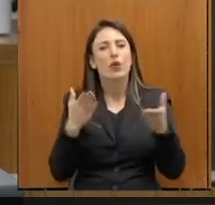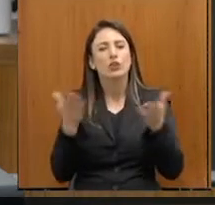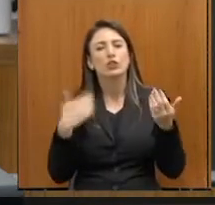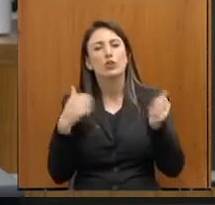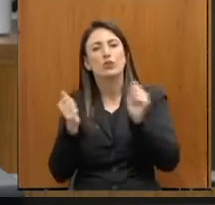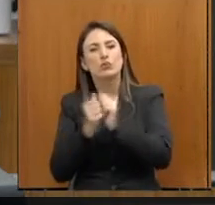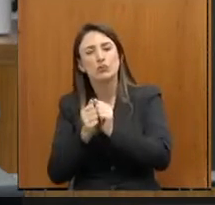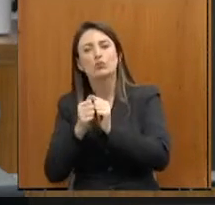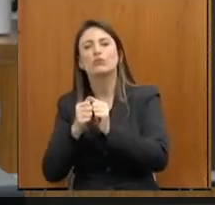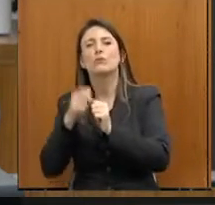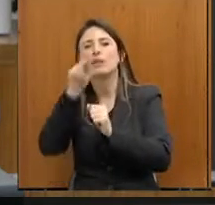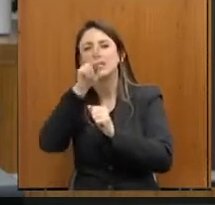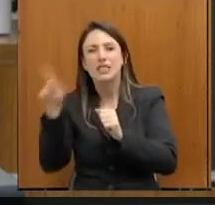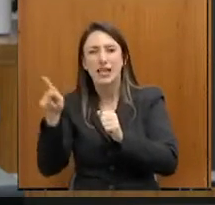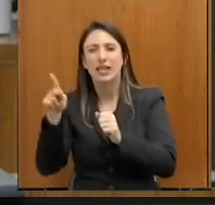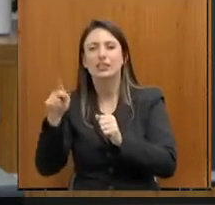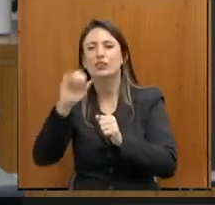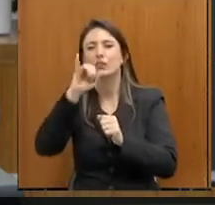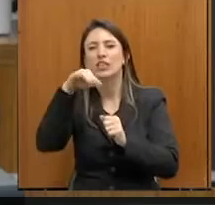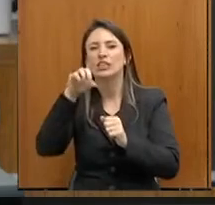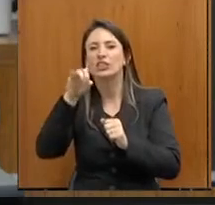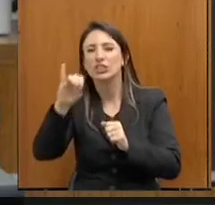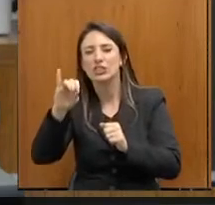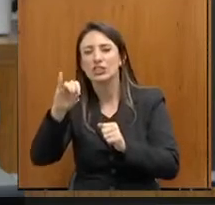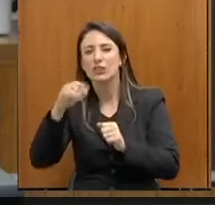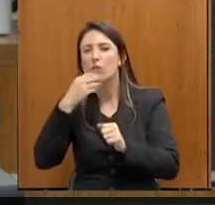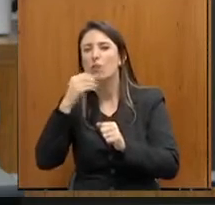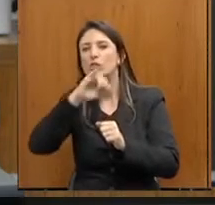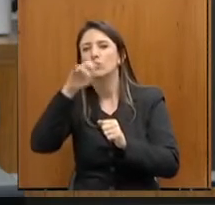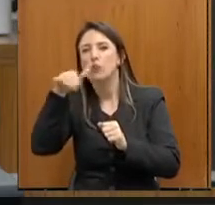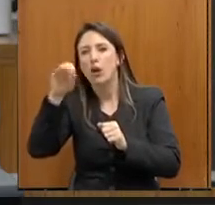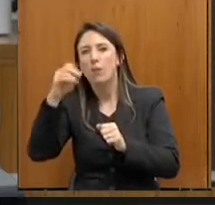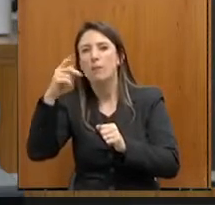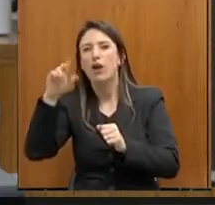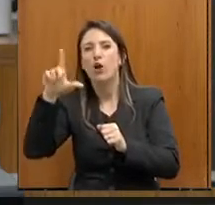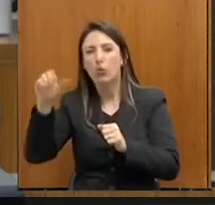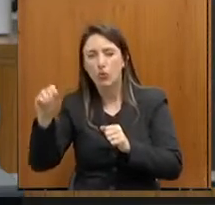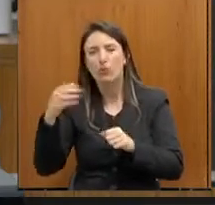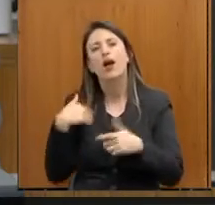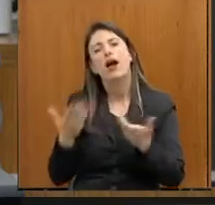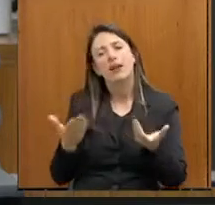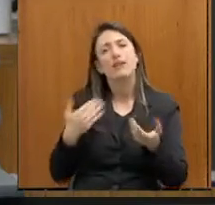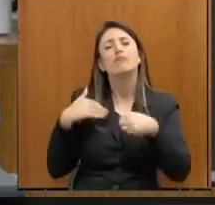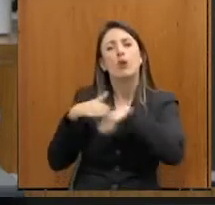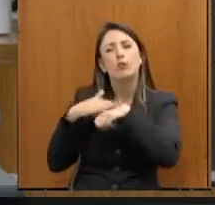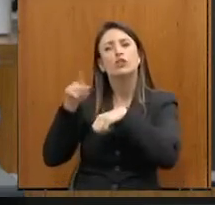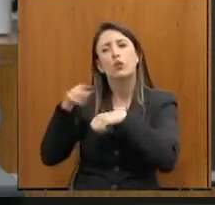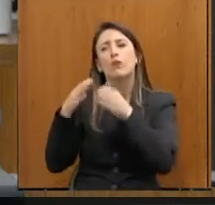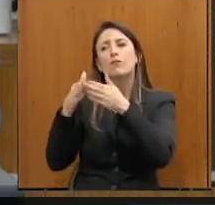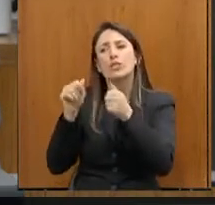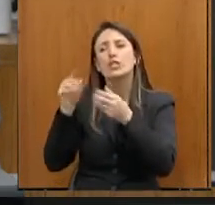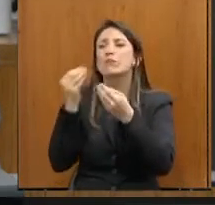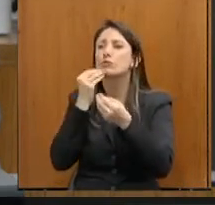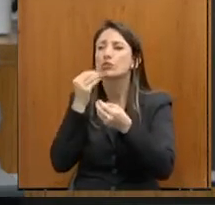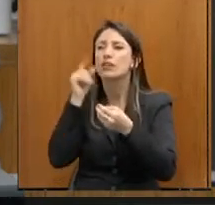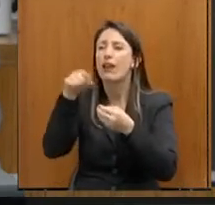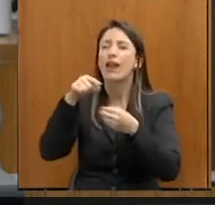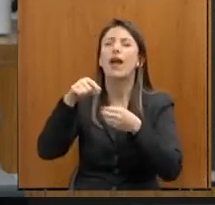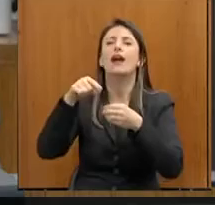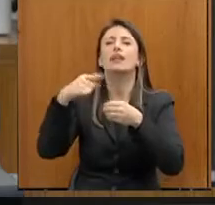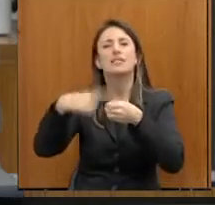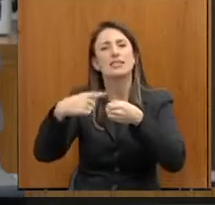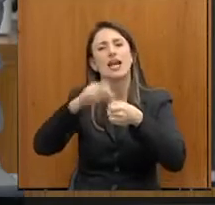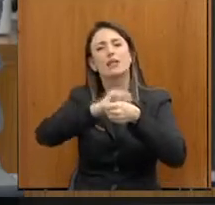Paulo pedir a ele já fiz tentativa Fernando para que pudesse levar para Montes Claros uma dessas Therma elétricas